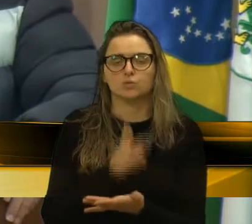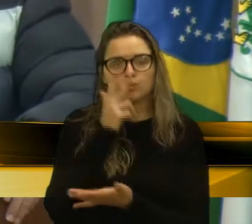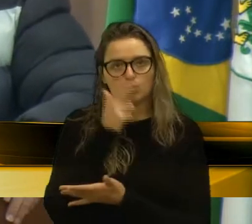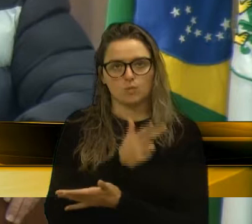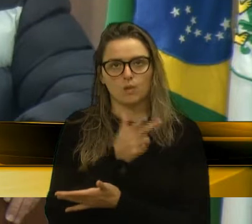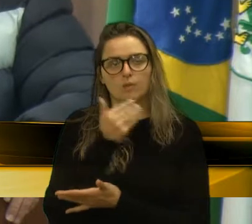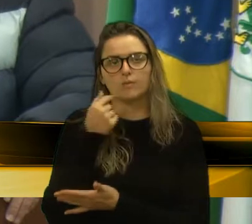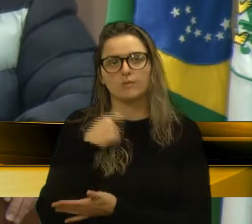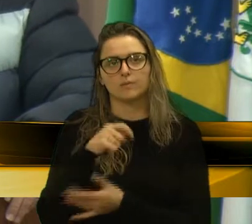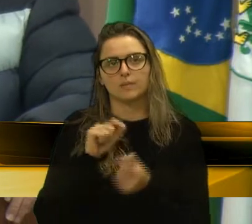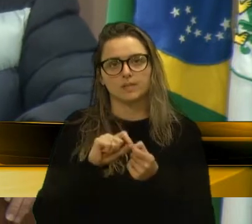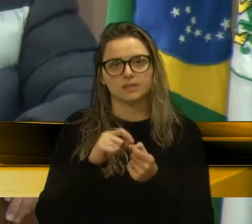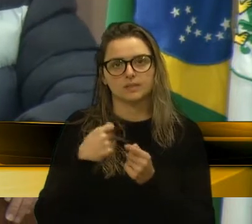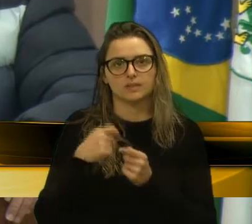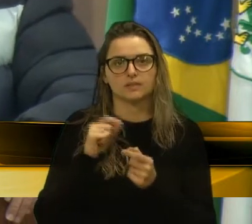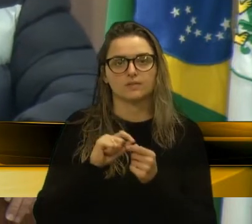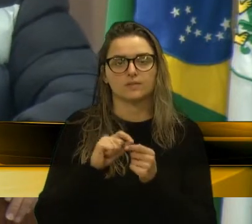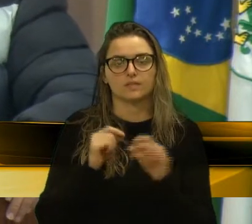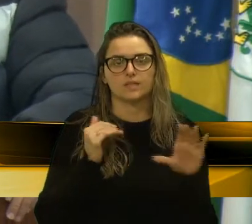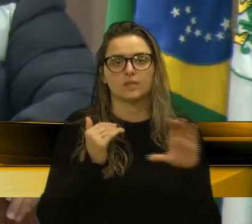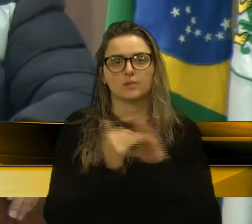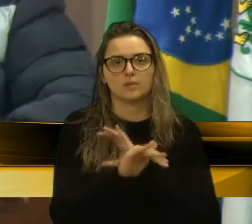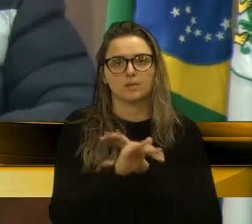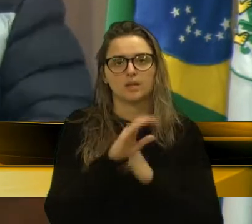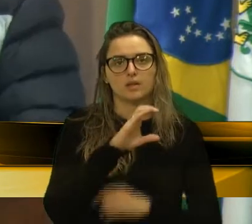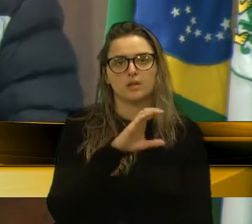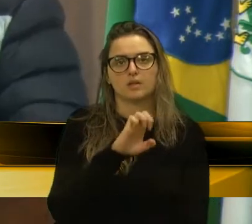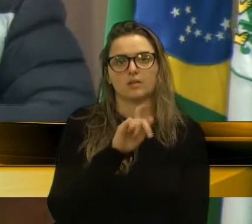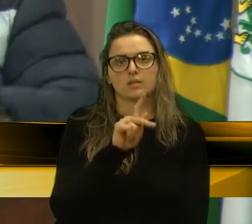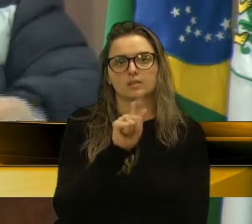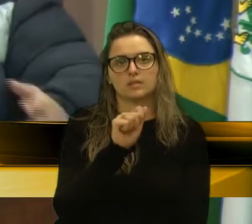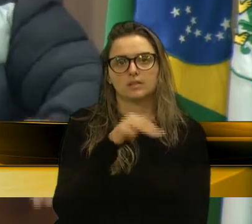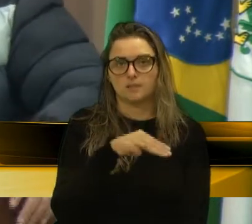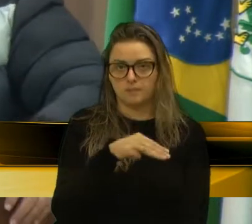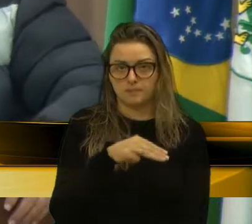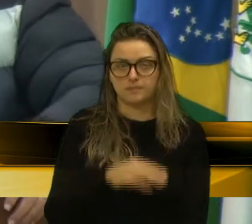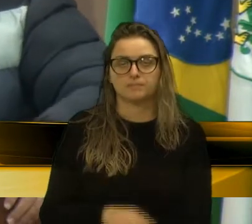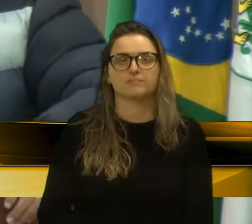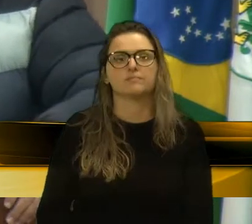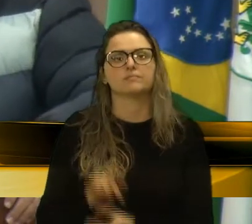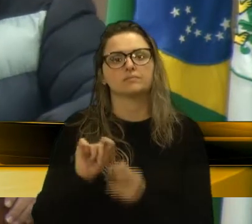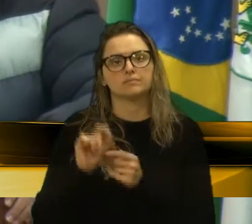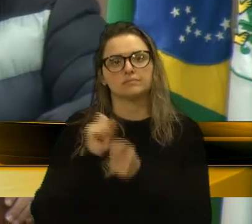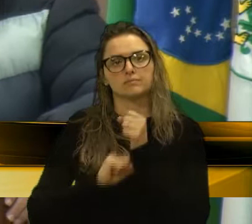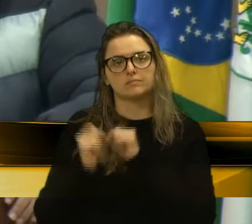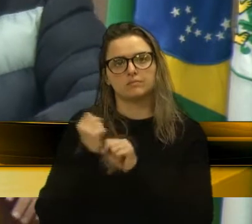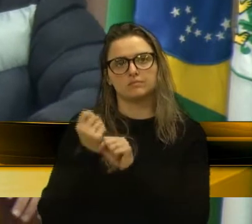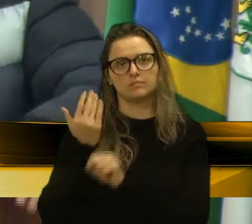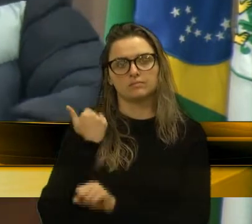continuava o encaminhamento com a CEPLAN. Então, sim, foi feito lá o ano passado. Então,